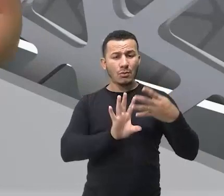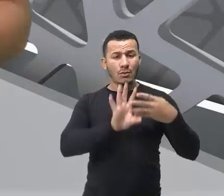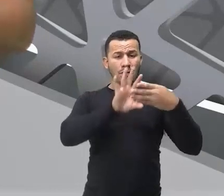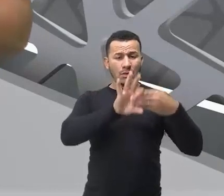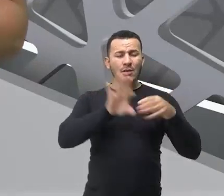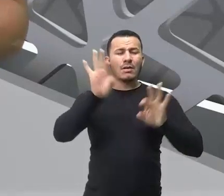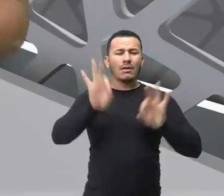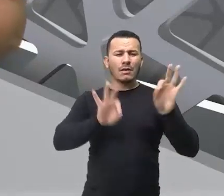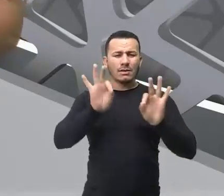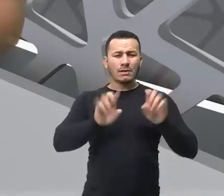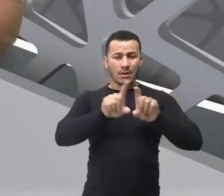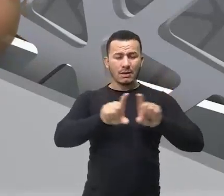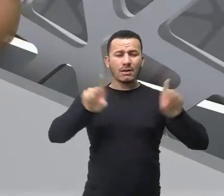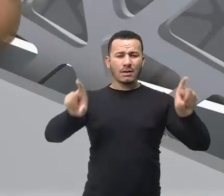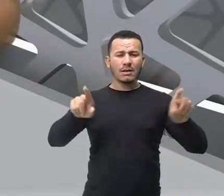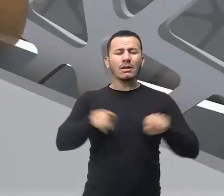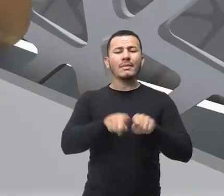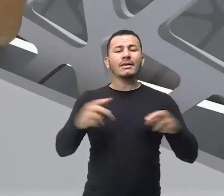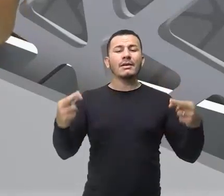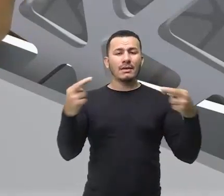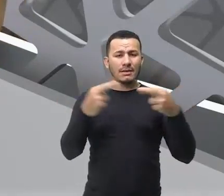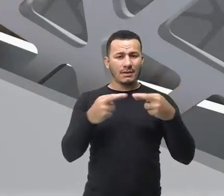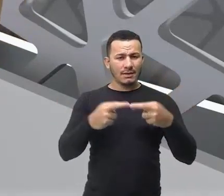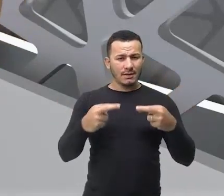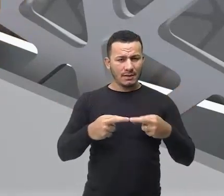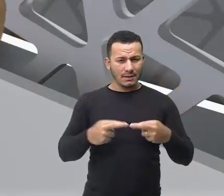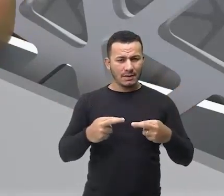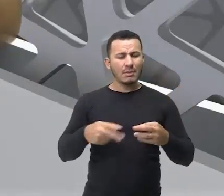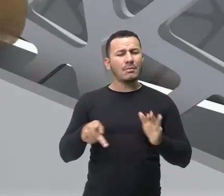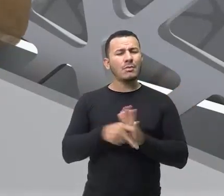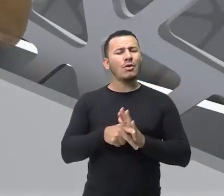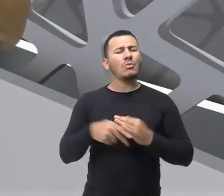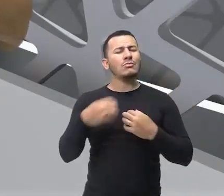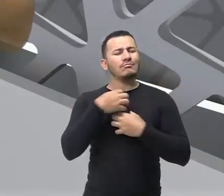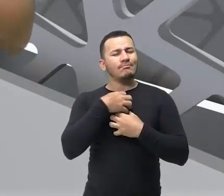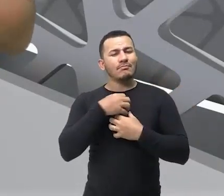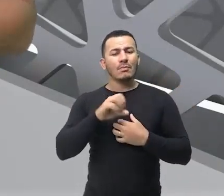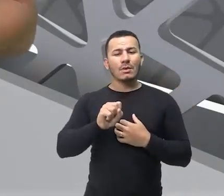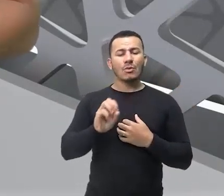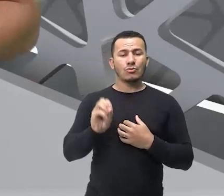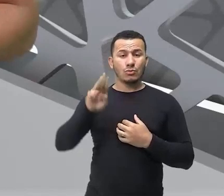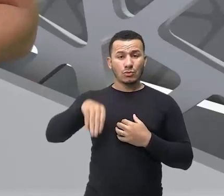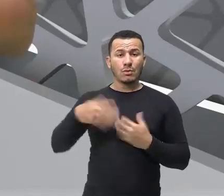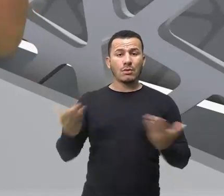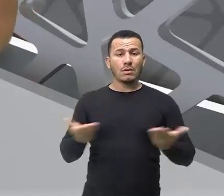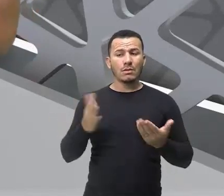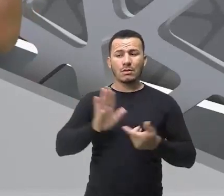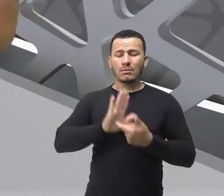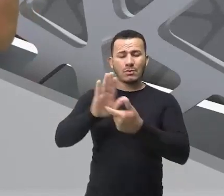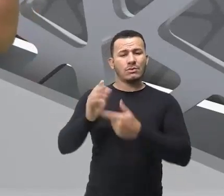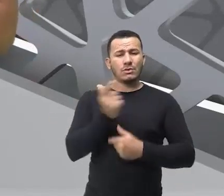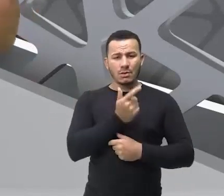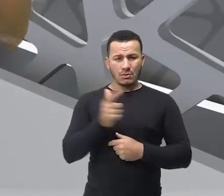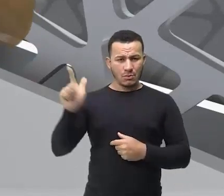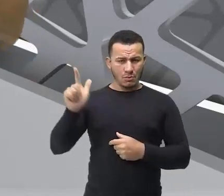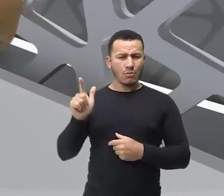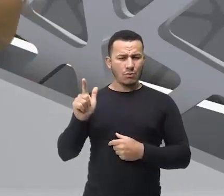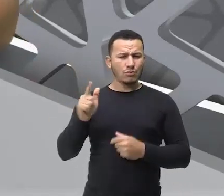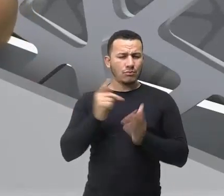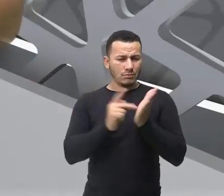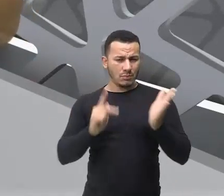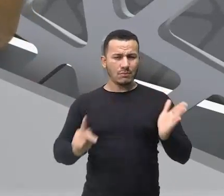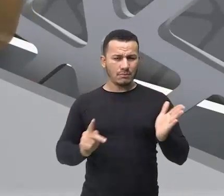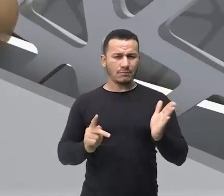tivemos rimas que trouxe a sonoridade. Agora eu vou trazer outro poema para vocês, certo?